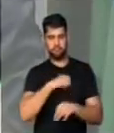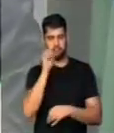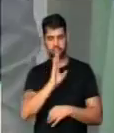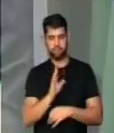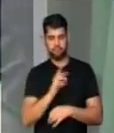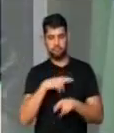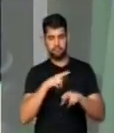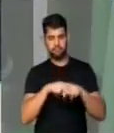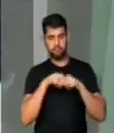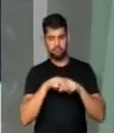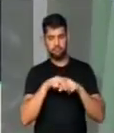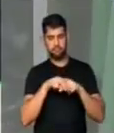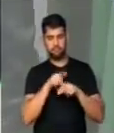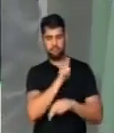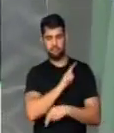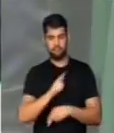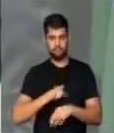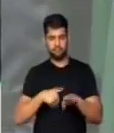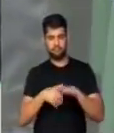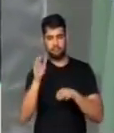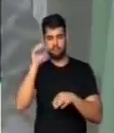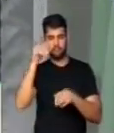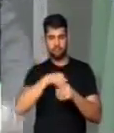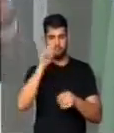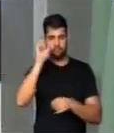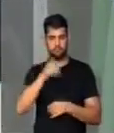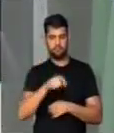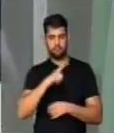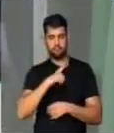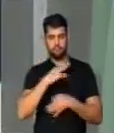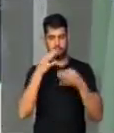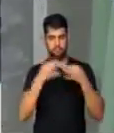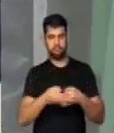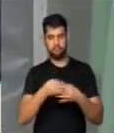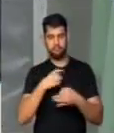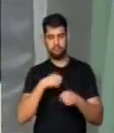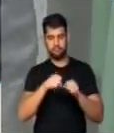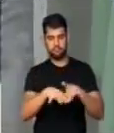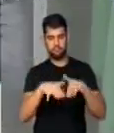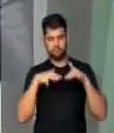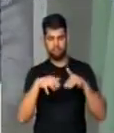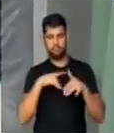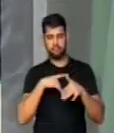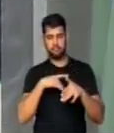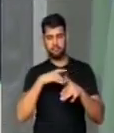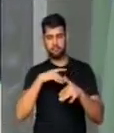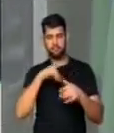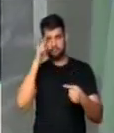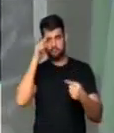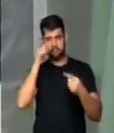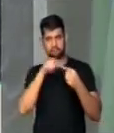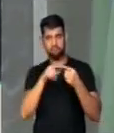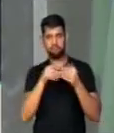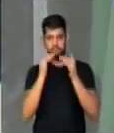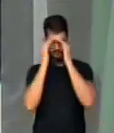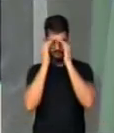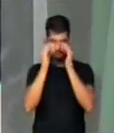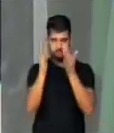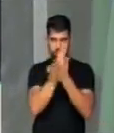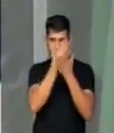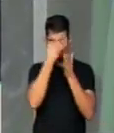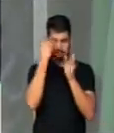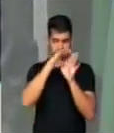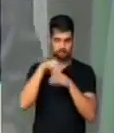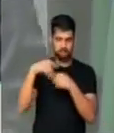país. Portanto, o governo encaminha um voto sim, e eu tenho certeza que esse parlamento, com a coerência que deve ter, esquecendo a